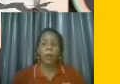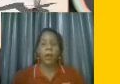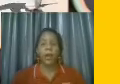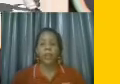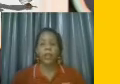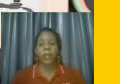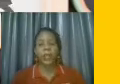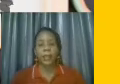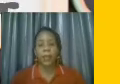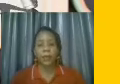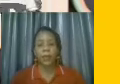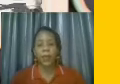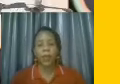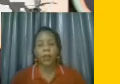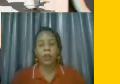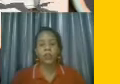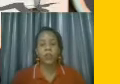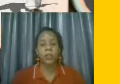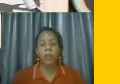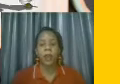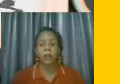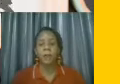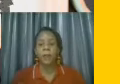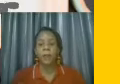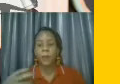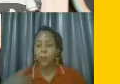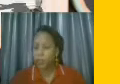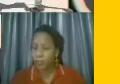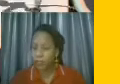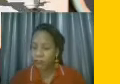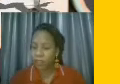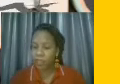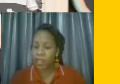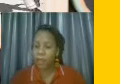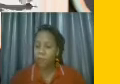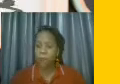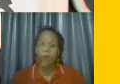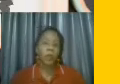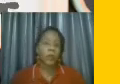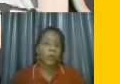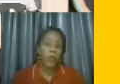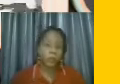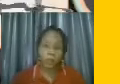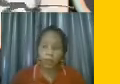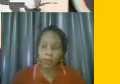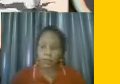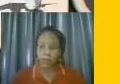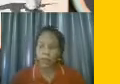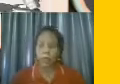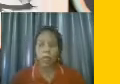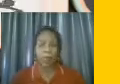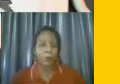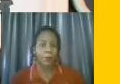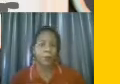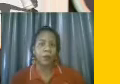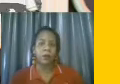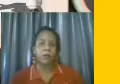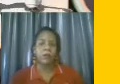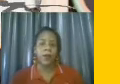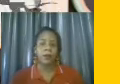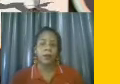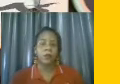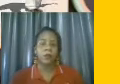esporte, mas naquela época ela era utilizada para poder se defender. O samba daquela